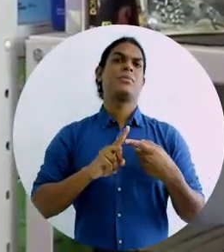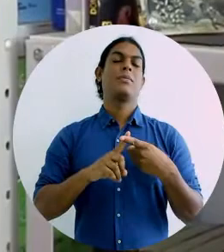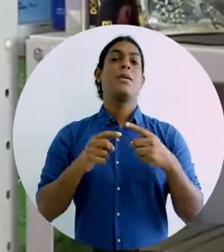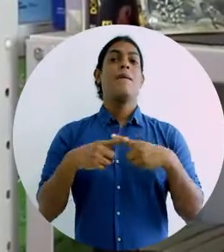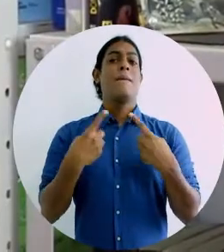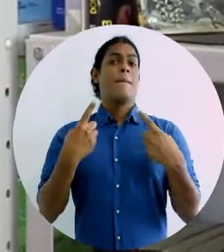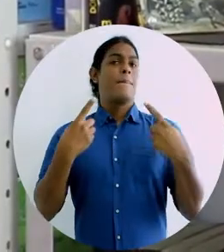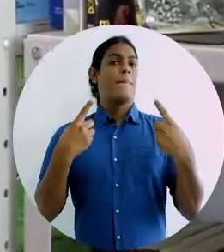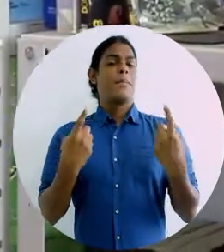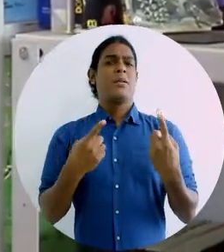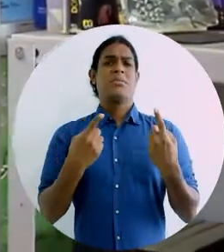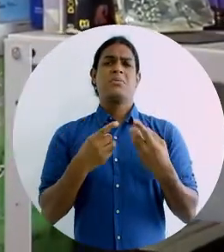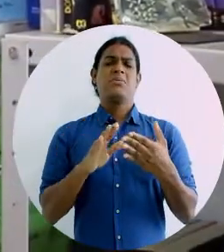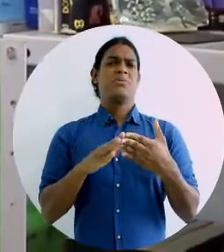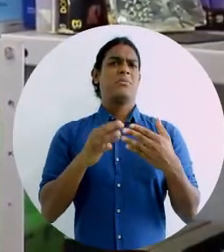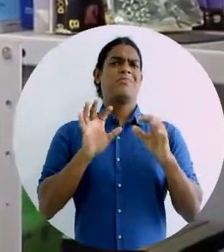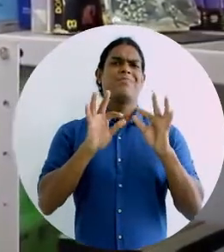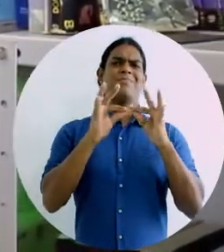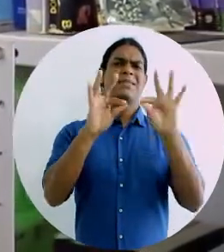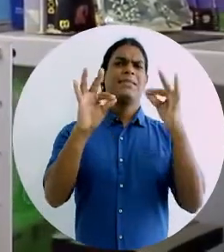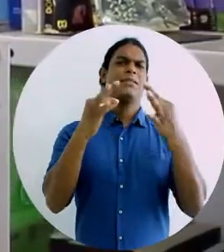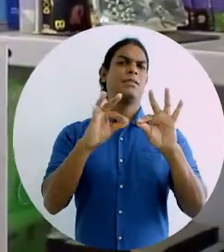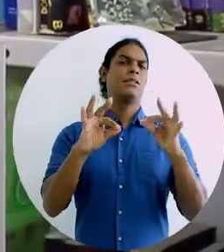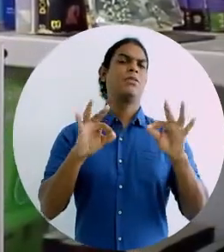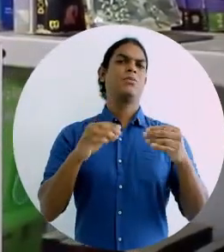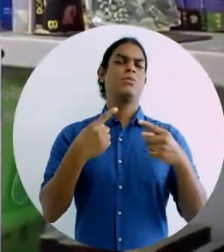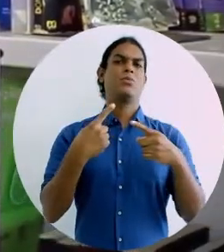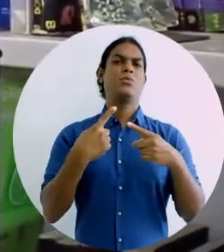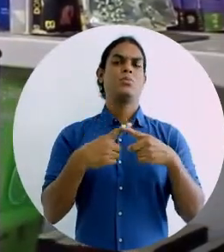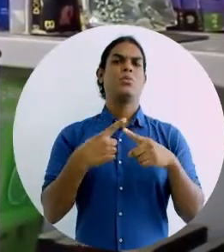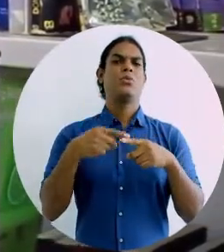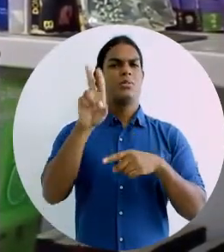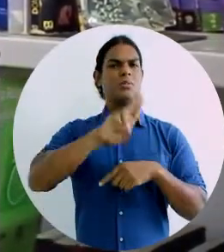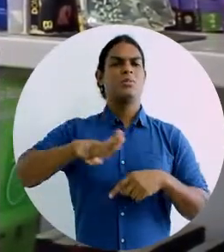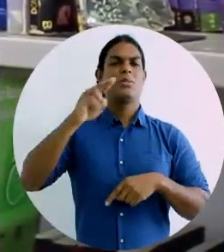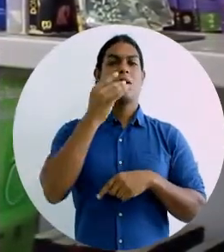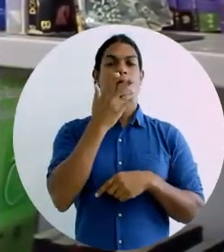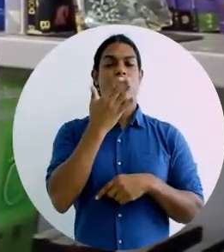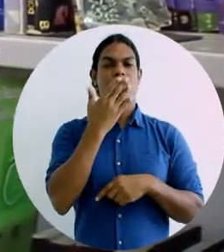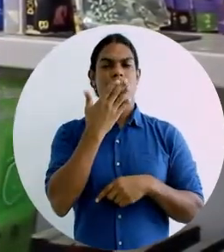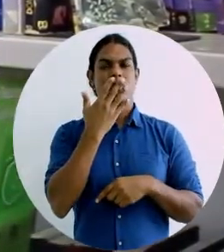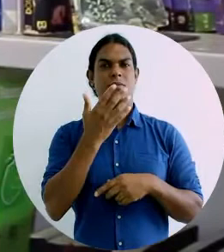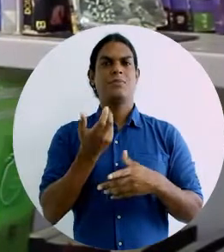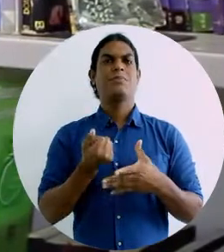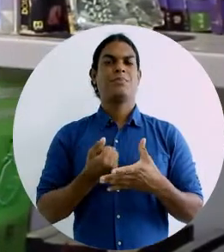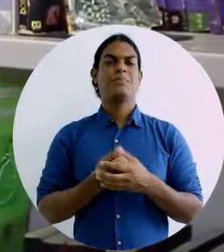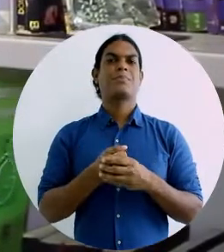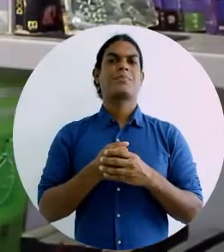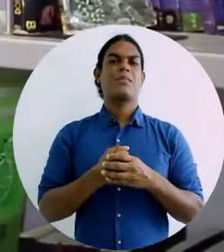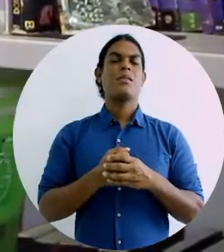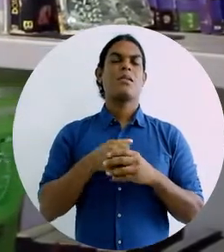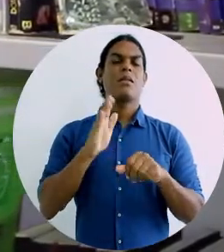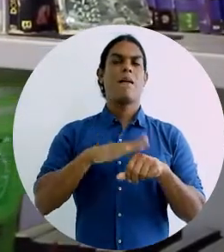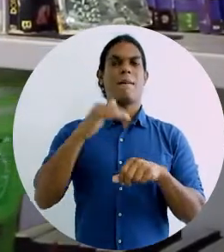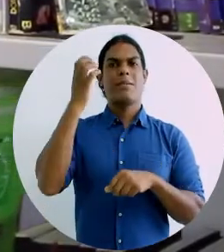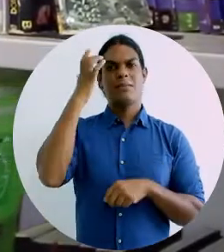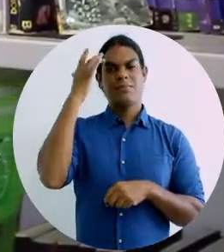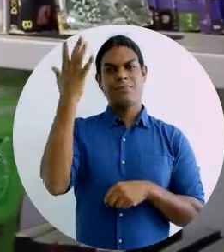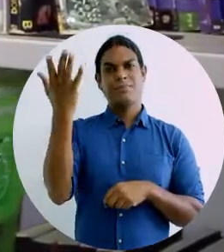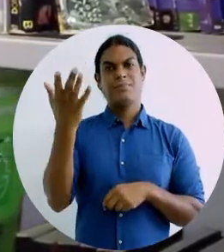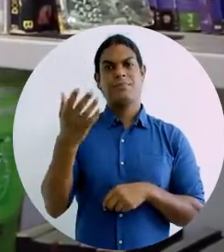for uma coleção mais simples, a coleção, uma classificação por cores, ela já é